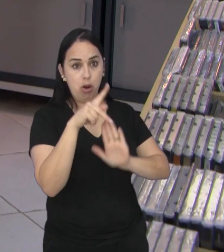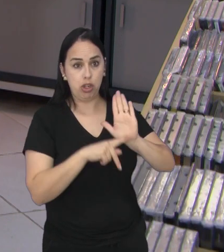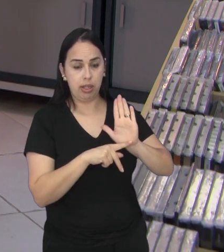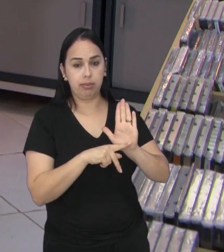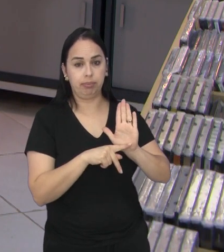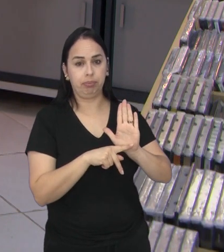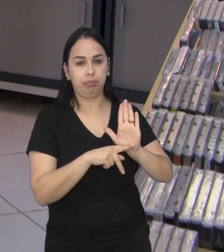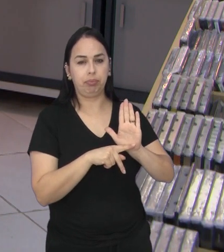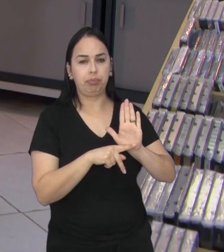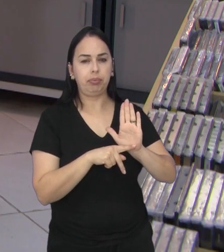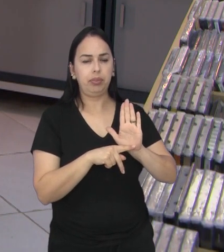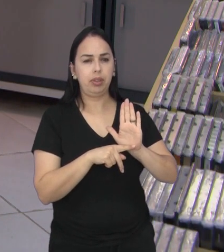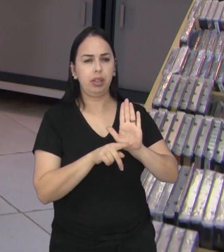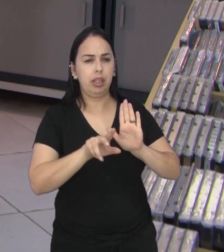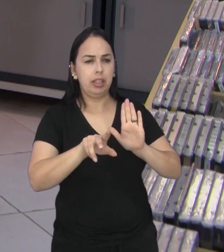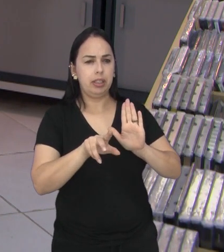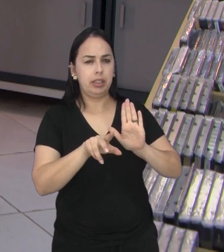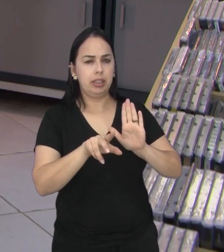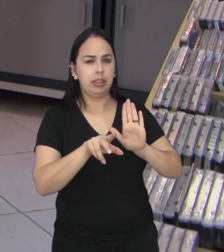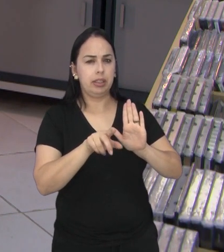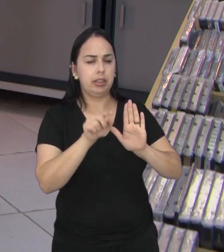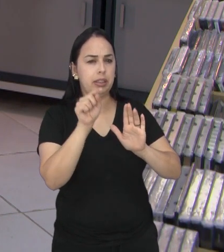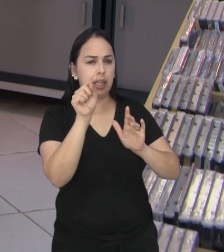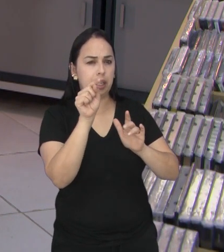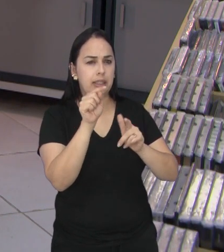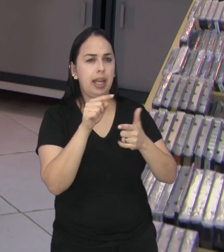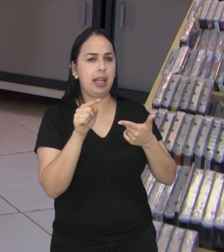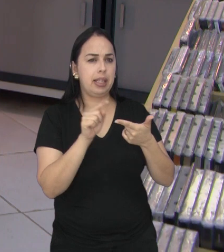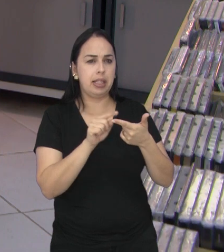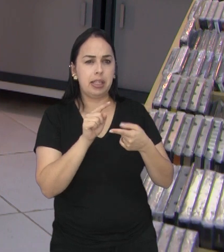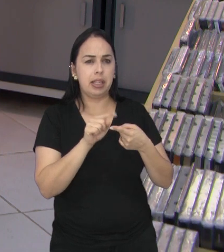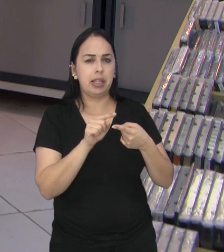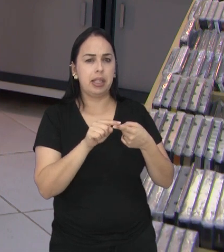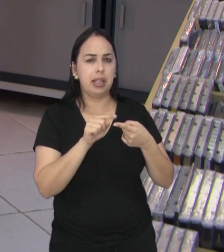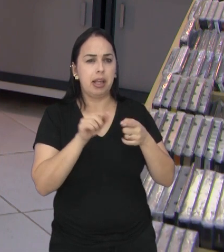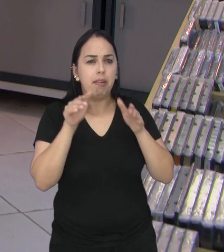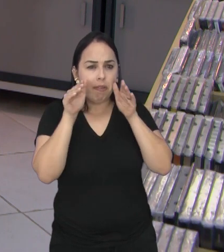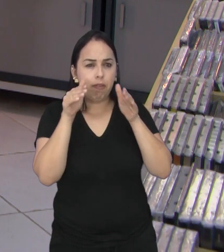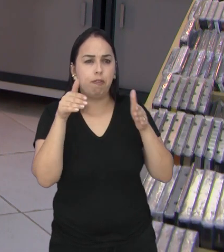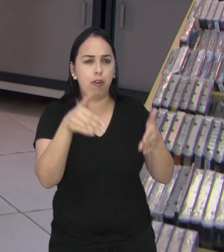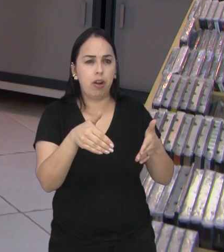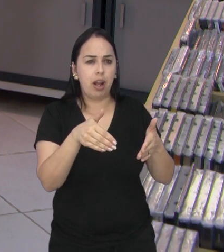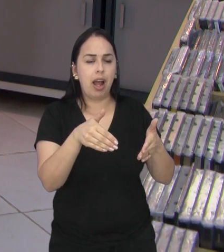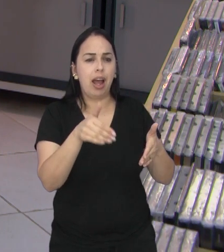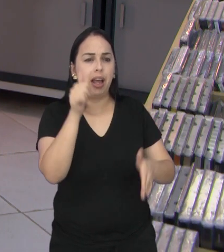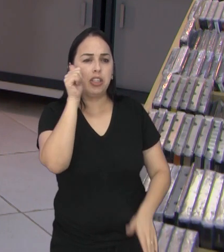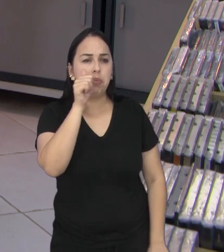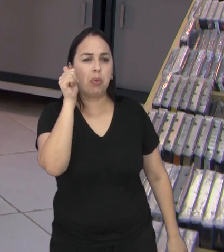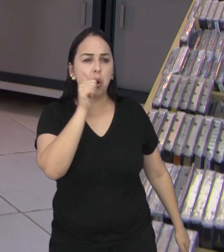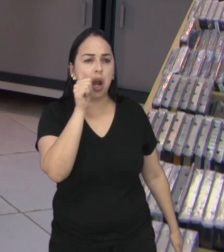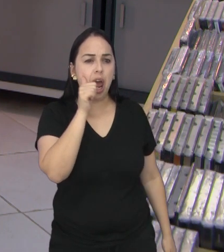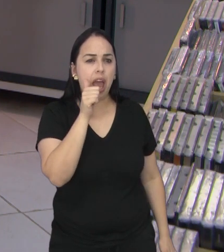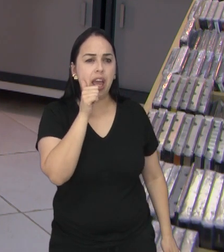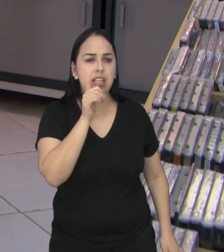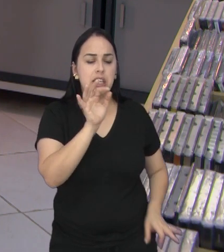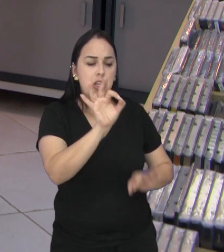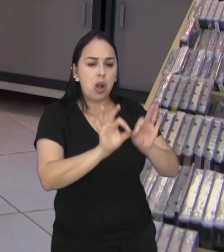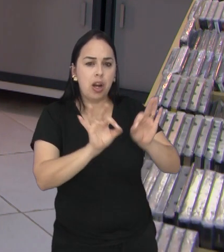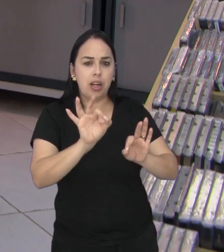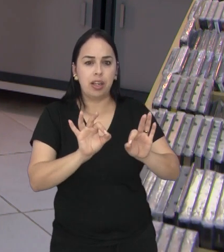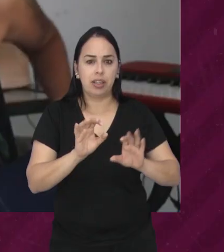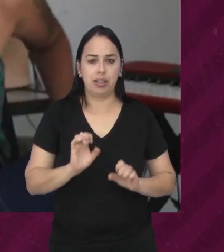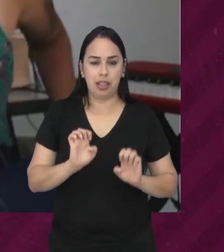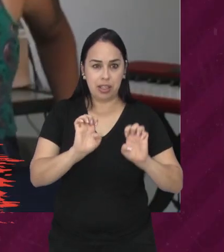projetos seus que acho que tem esse mini doc MCs Mestres de Cerimônia, focado ali em mostrar o trampo dessas mulheres,